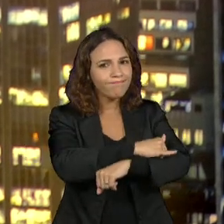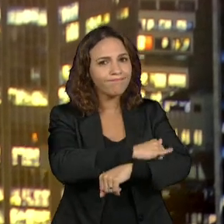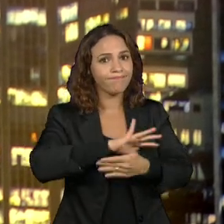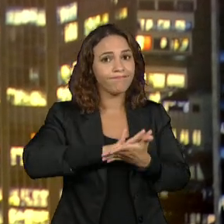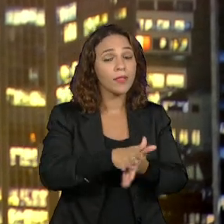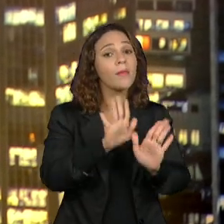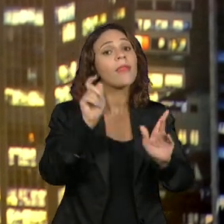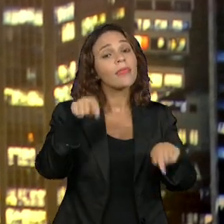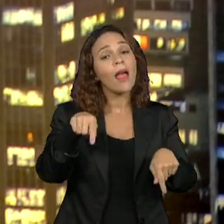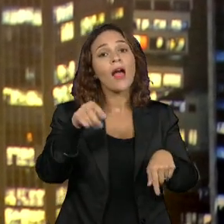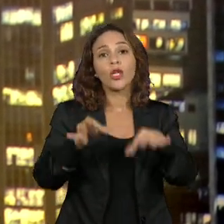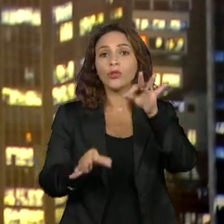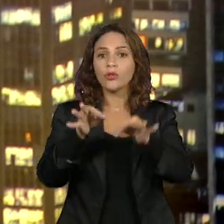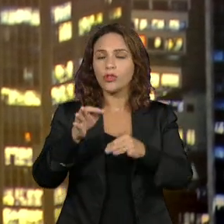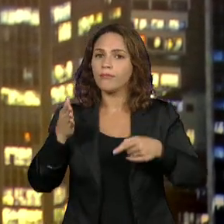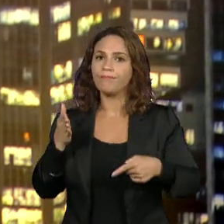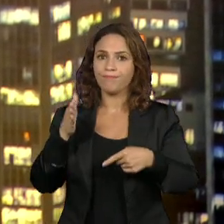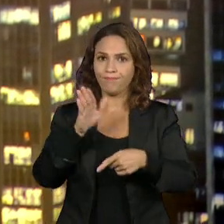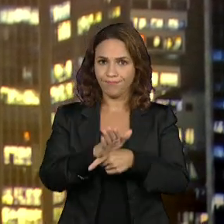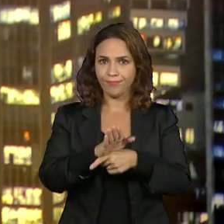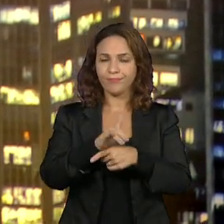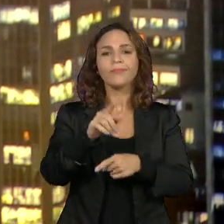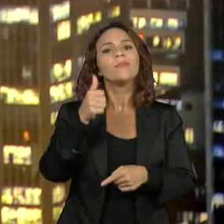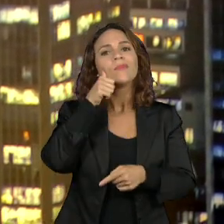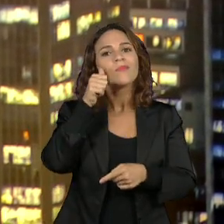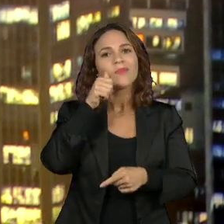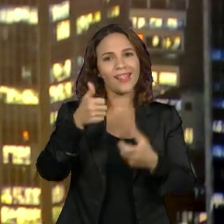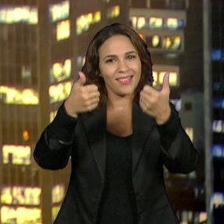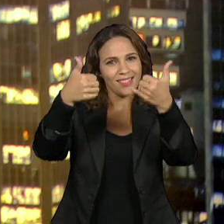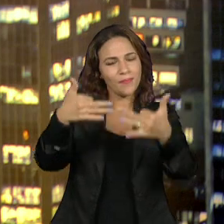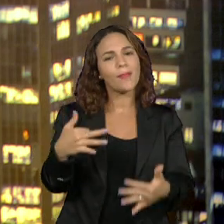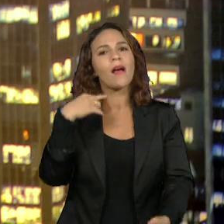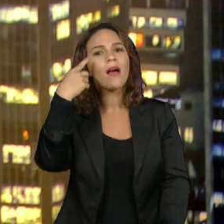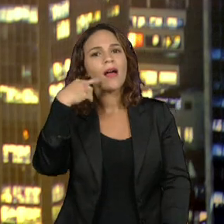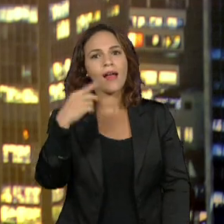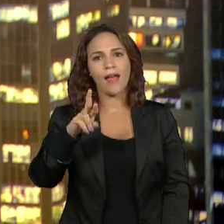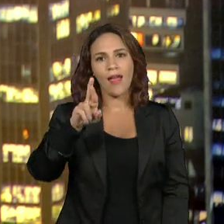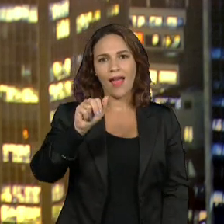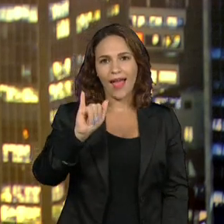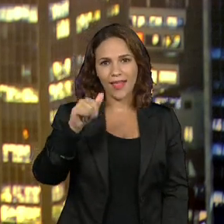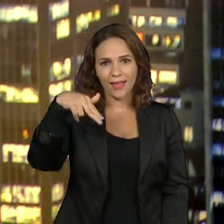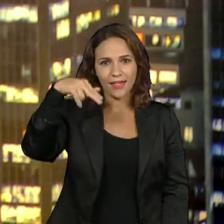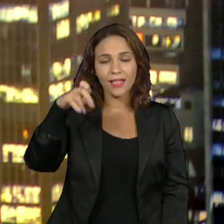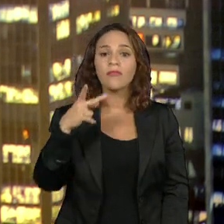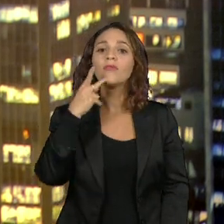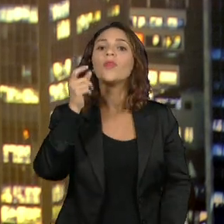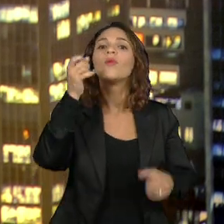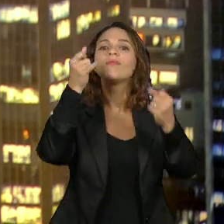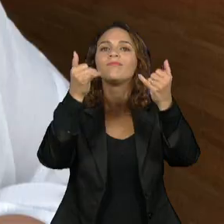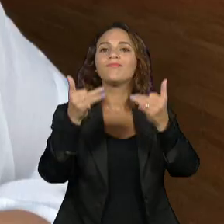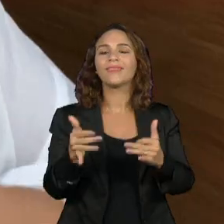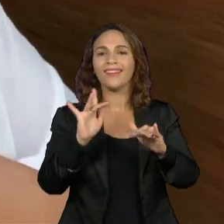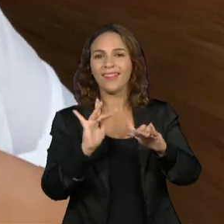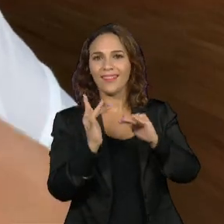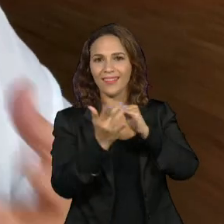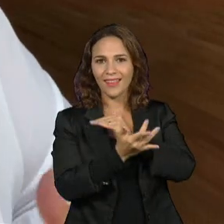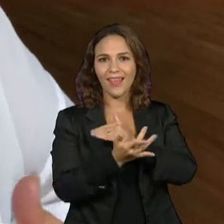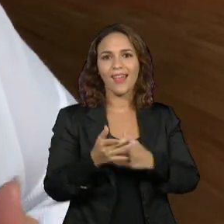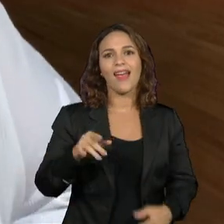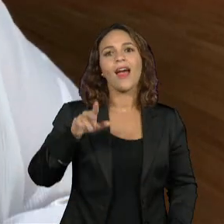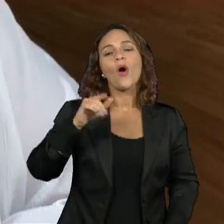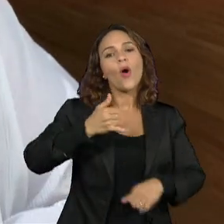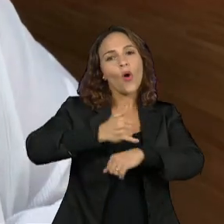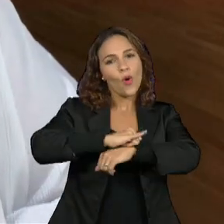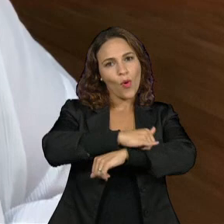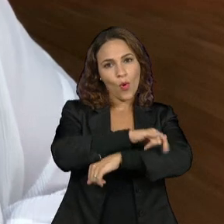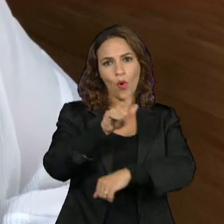buscar apoio jurídico. Quem explica é a advogada Rayane Souza, criadora do perfil Gorda na Lei. No âmbito